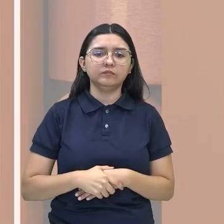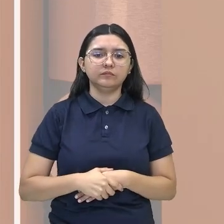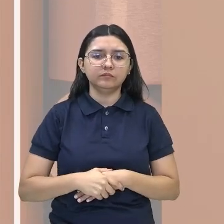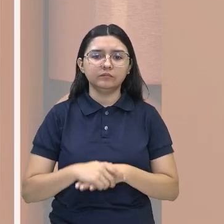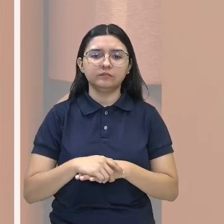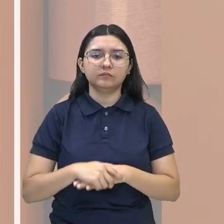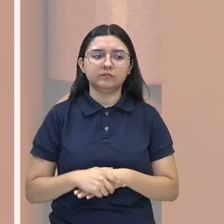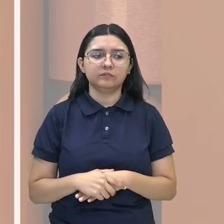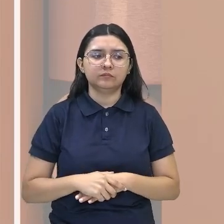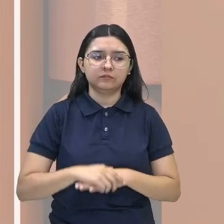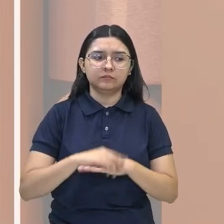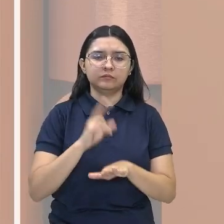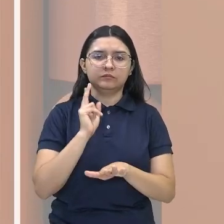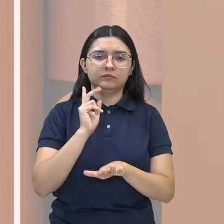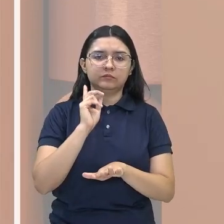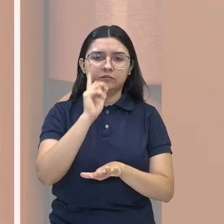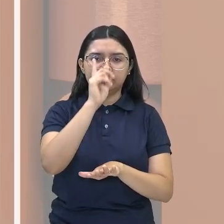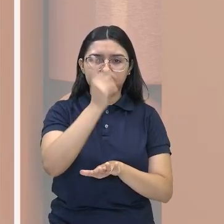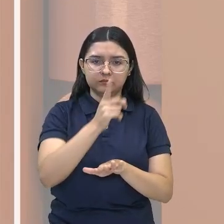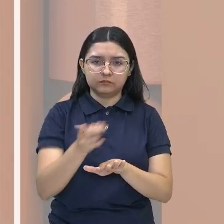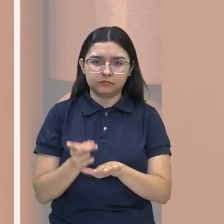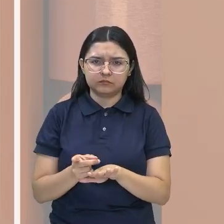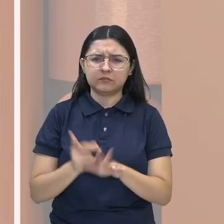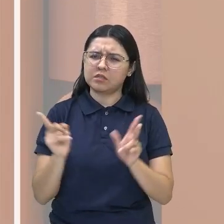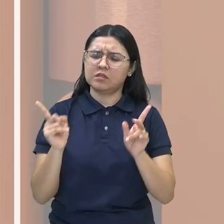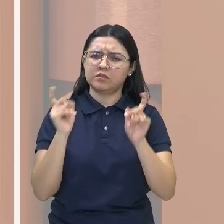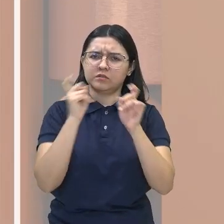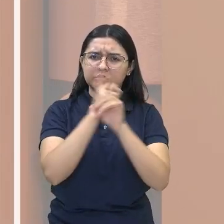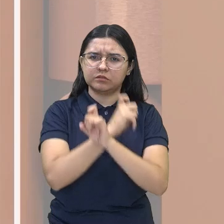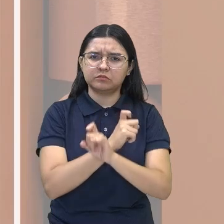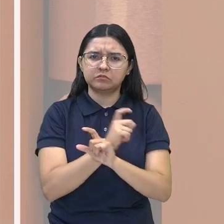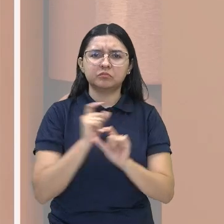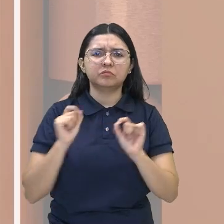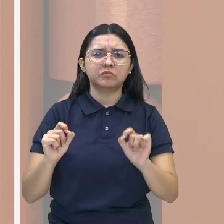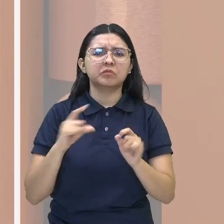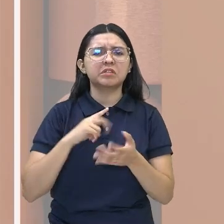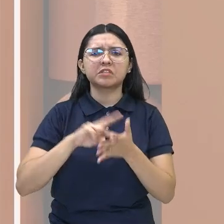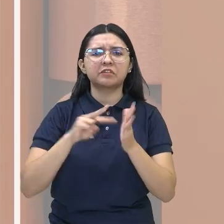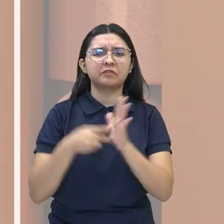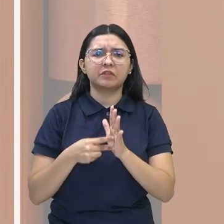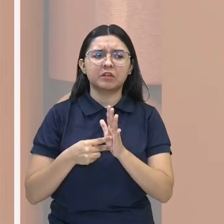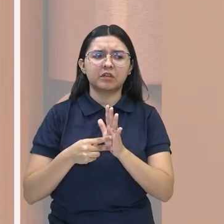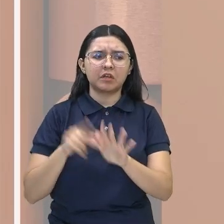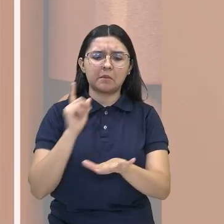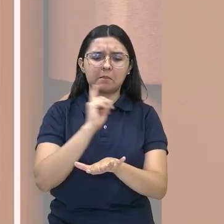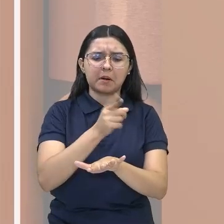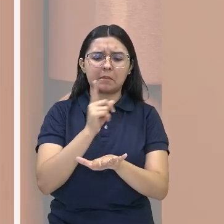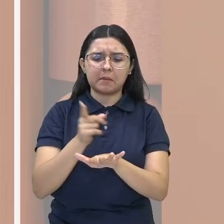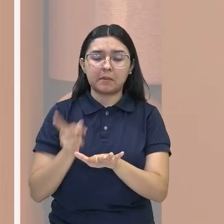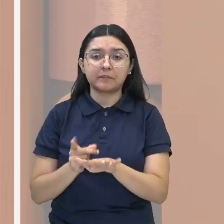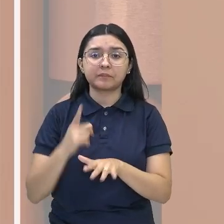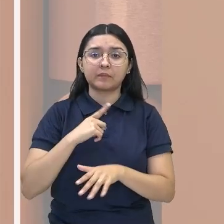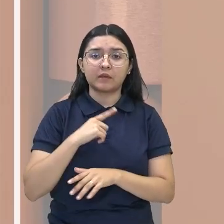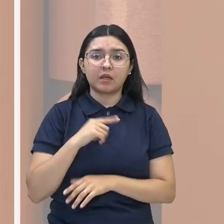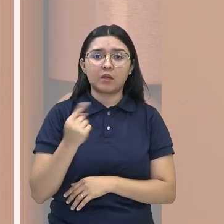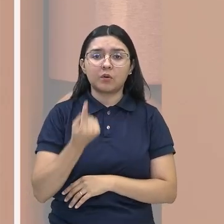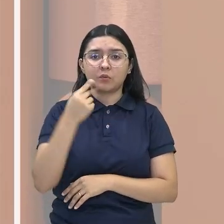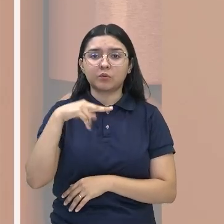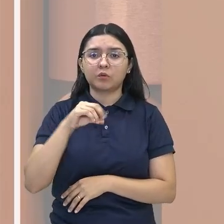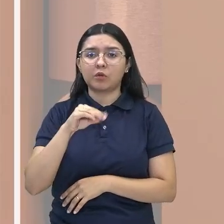vassalagem. Professor, está complicando, professor. O que é um vassalo? É um nobre